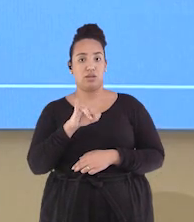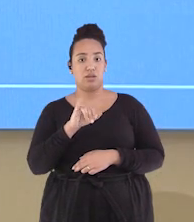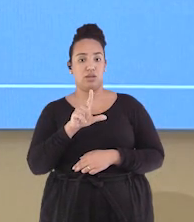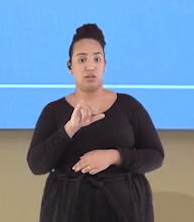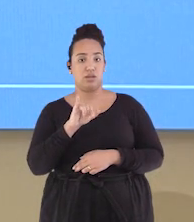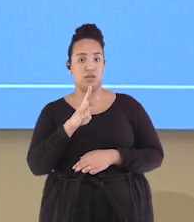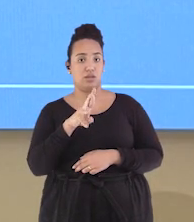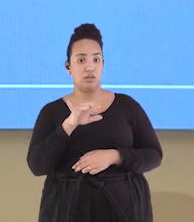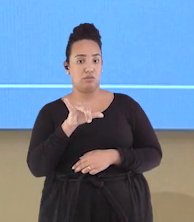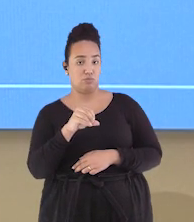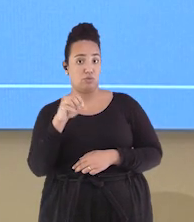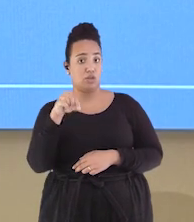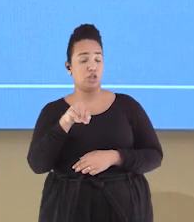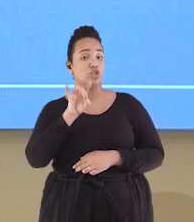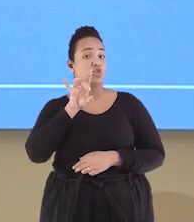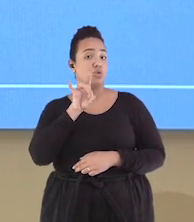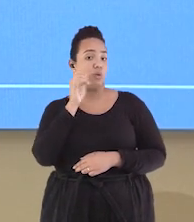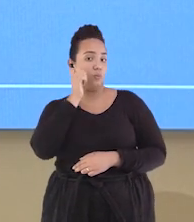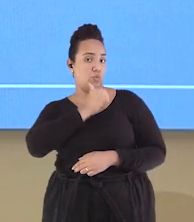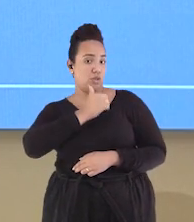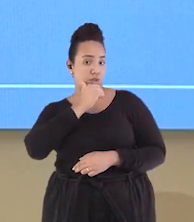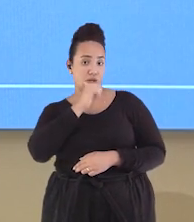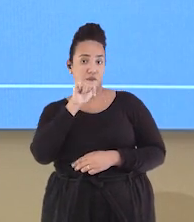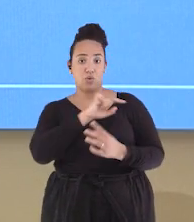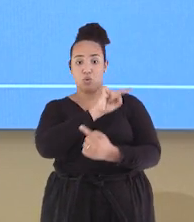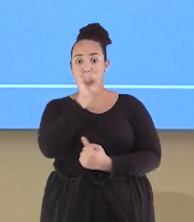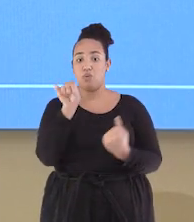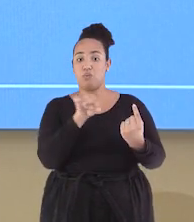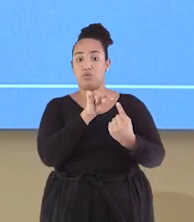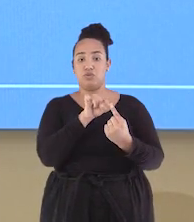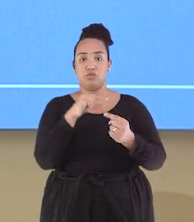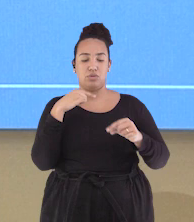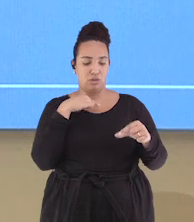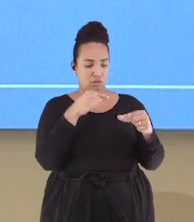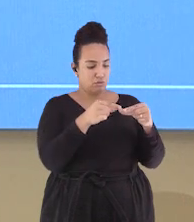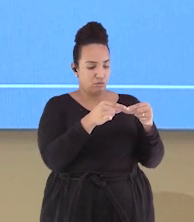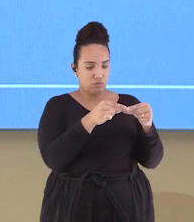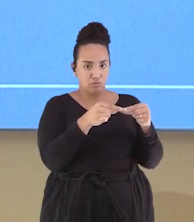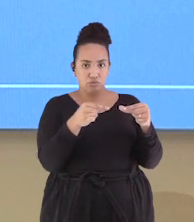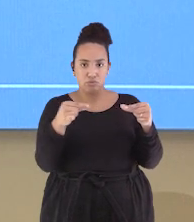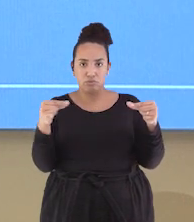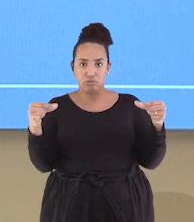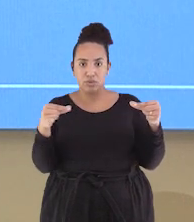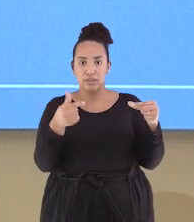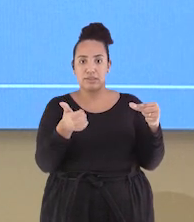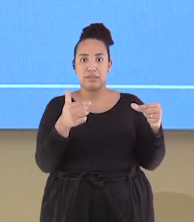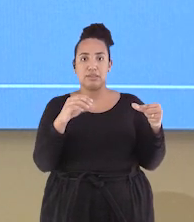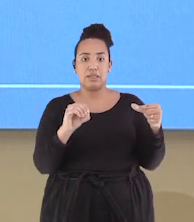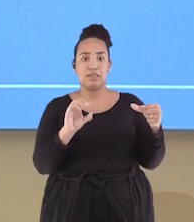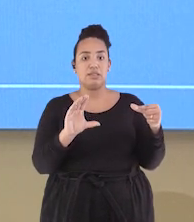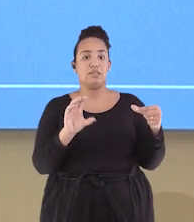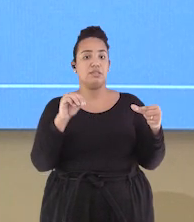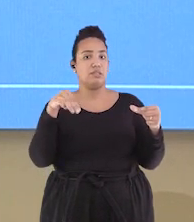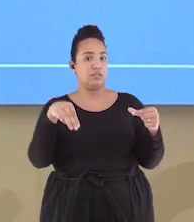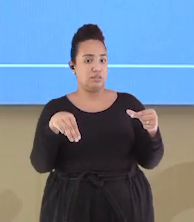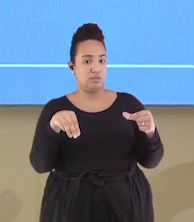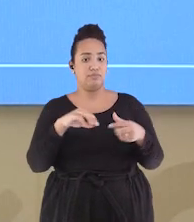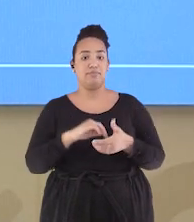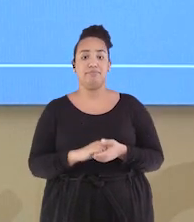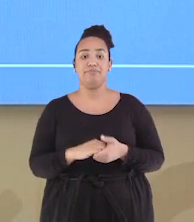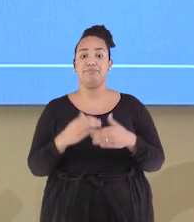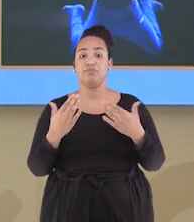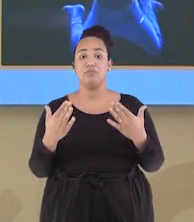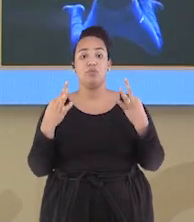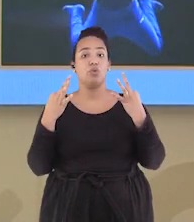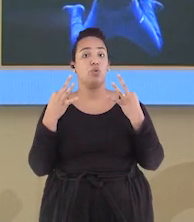em que o objetivo é o de se equilibrar sobre uma espessura de 10 centímetros.